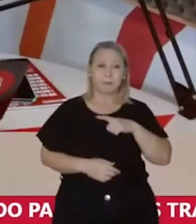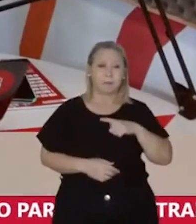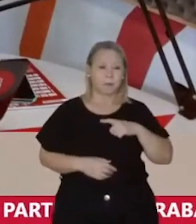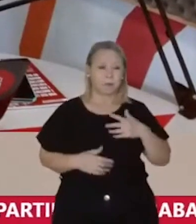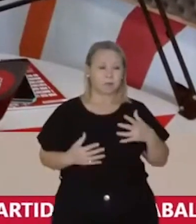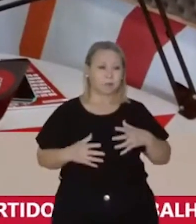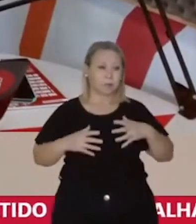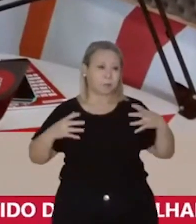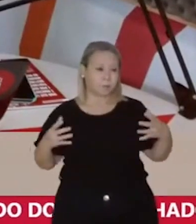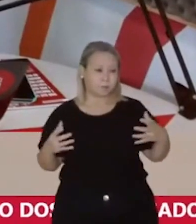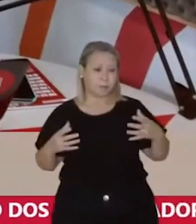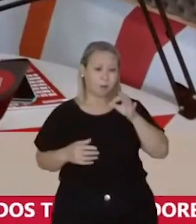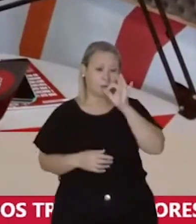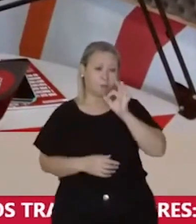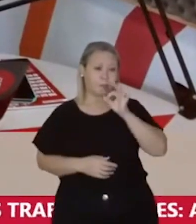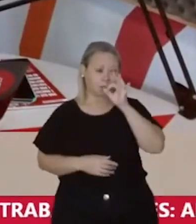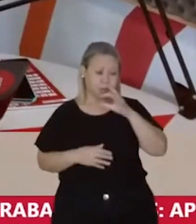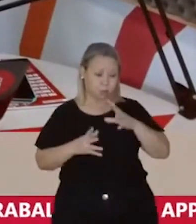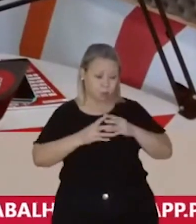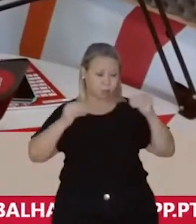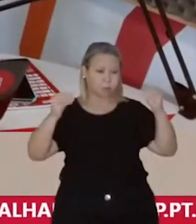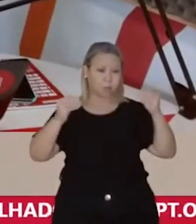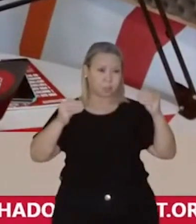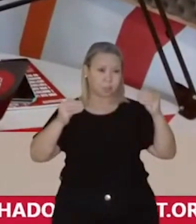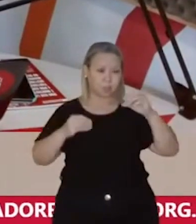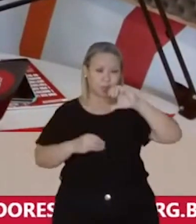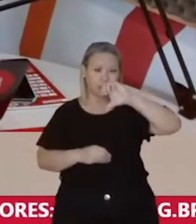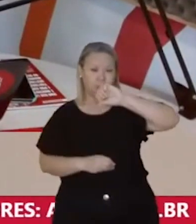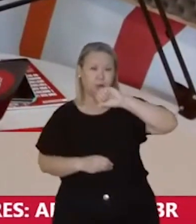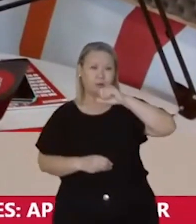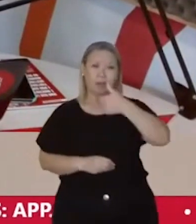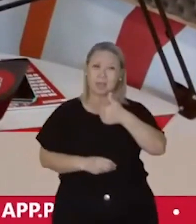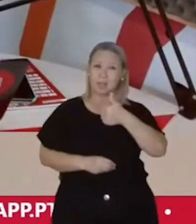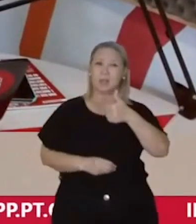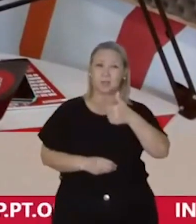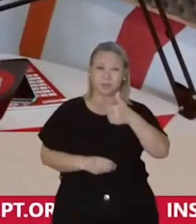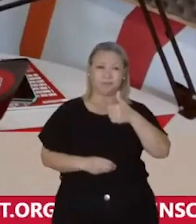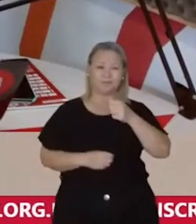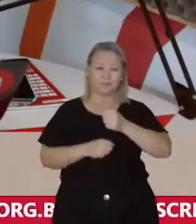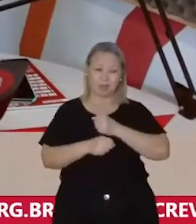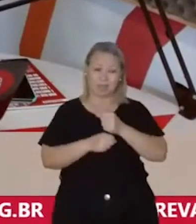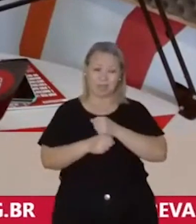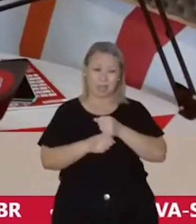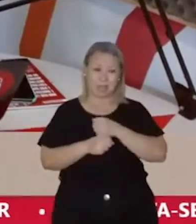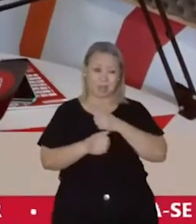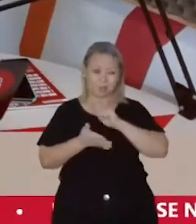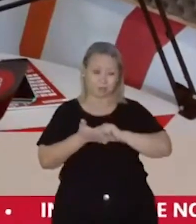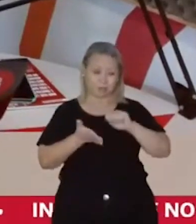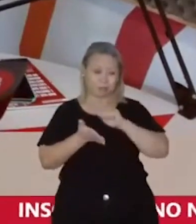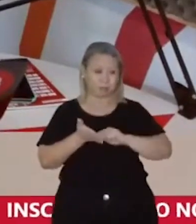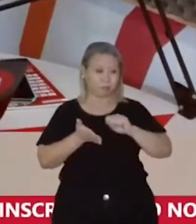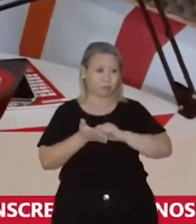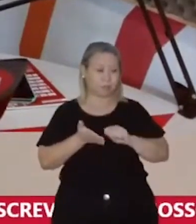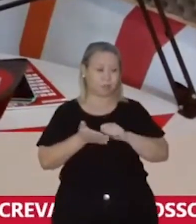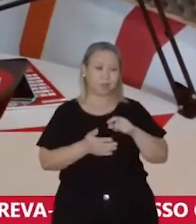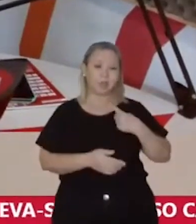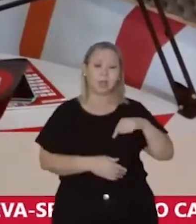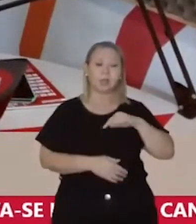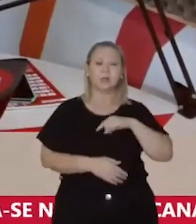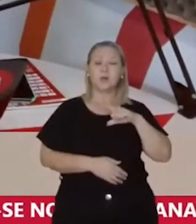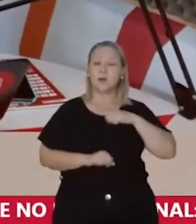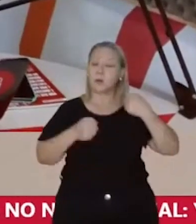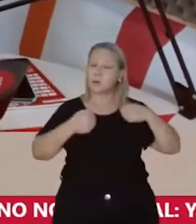maior percentual de seca em 91 anos de registro, sabe? E nós temos que